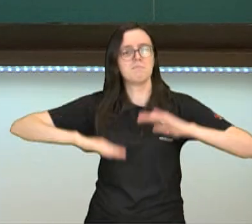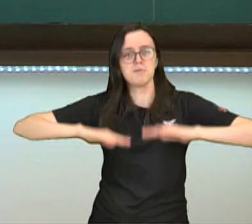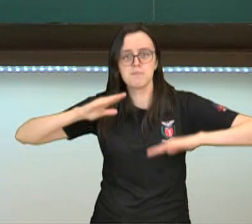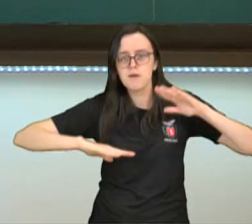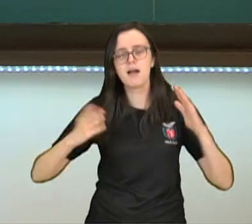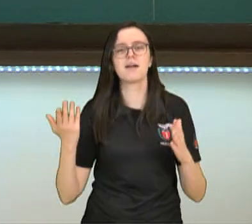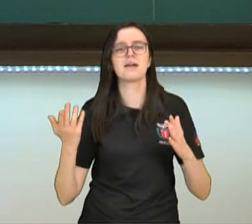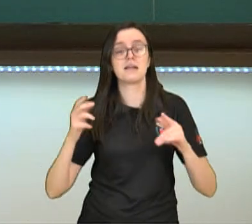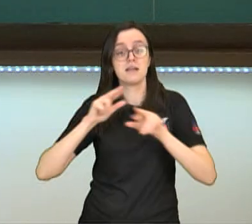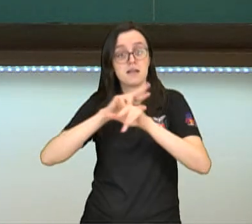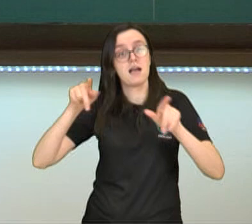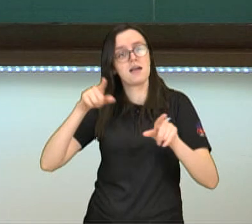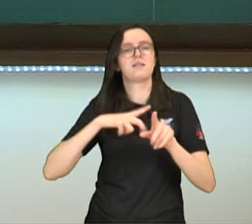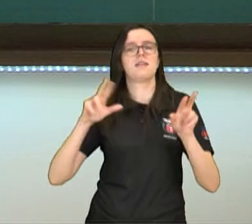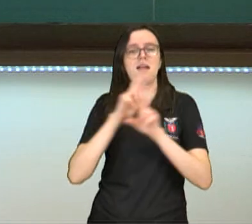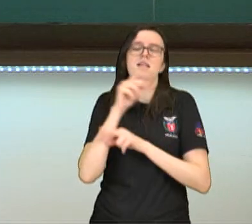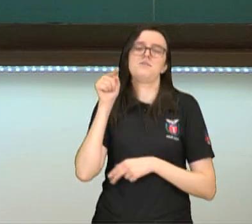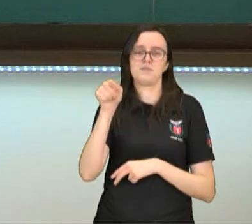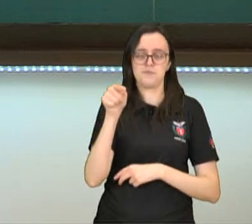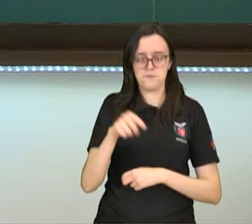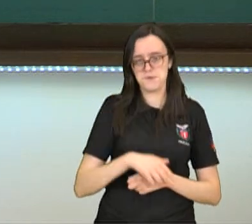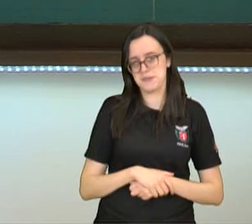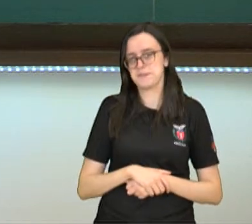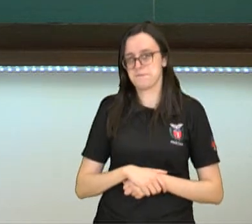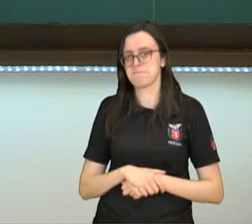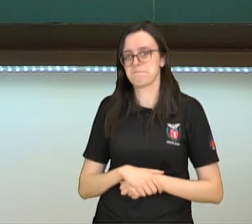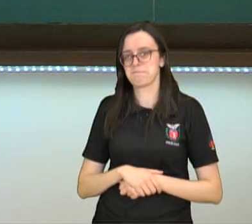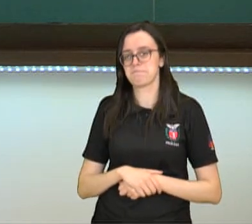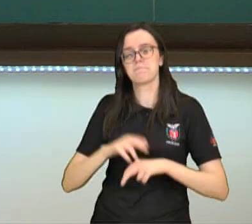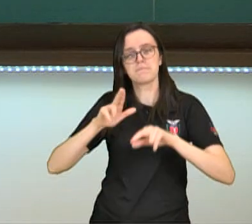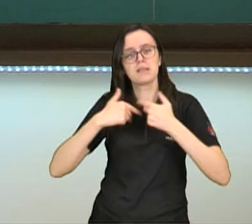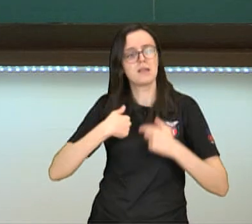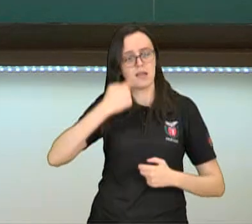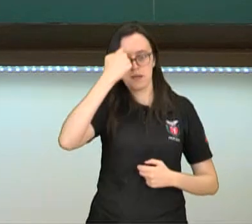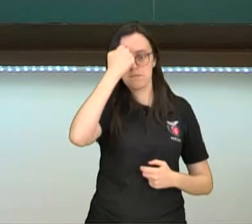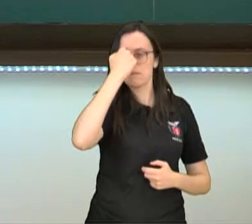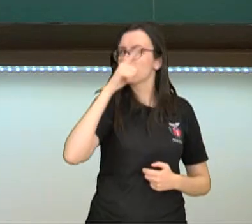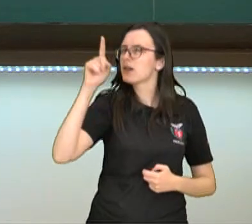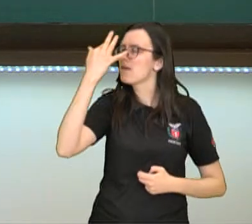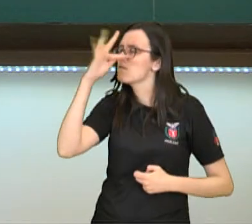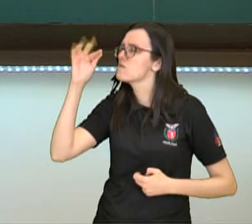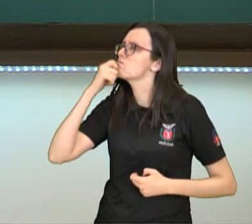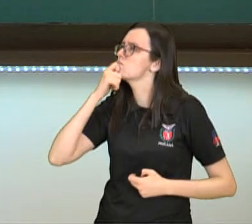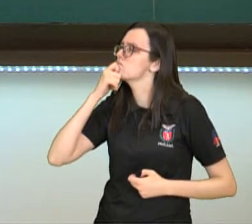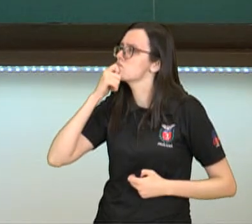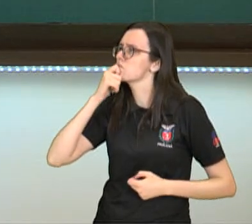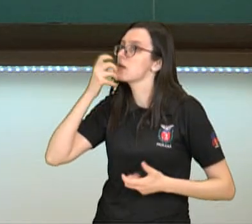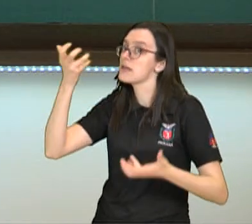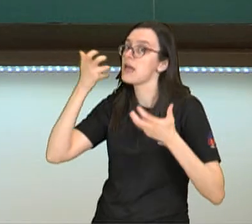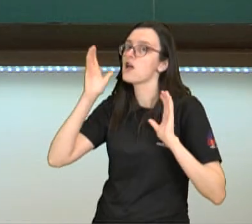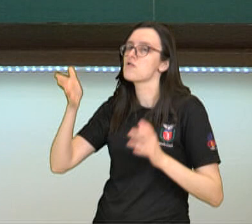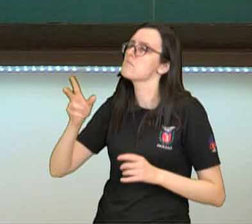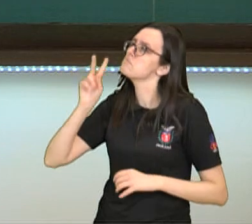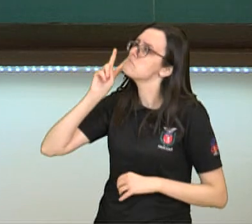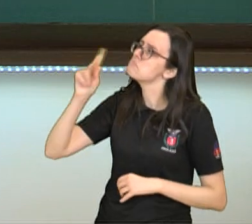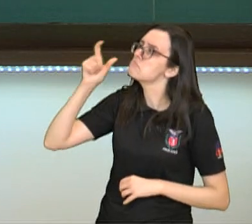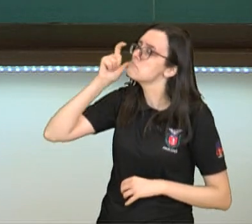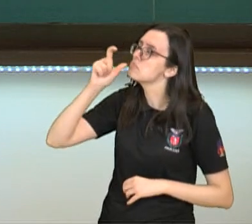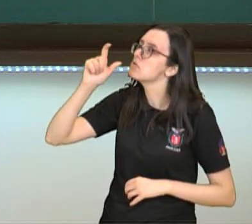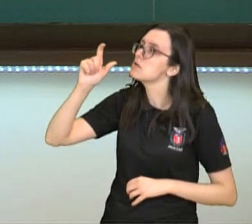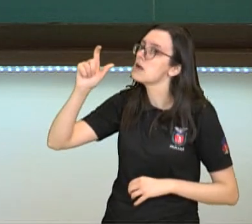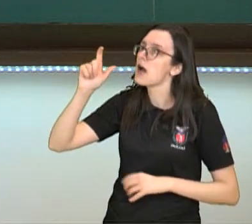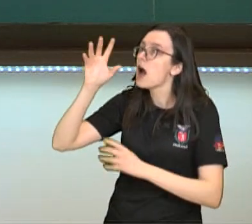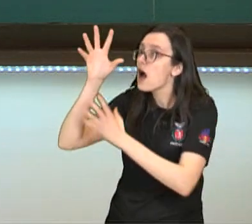tambores. Então, eles associaram aquele parte da dança francesa que eles já queriam, que eles já acharam